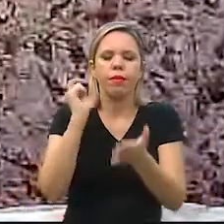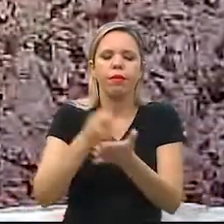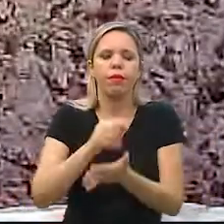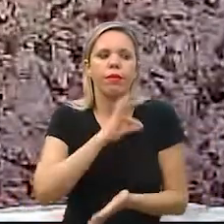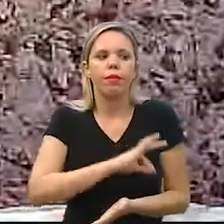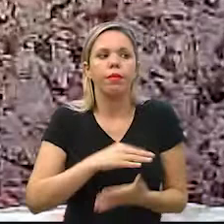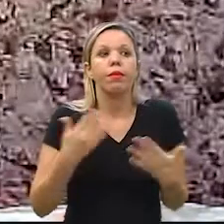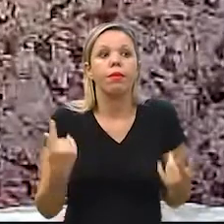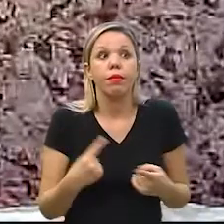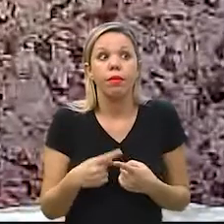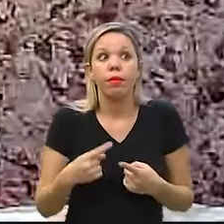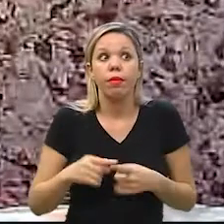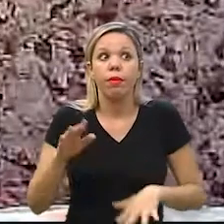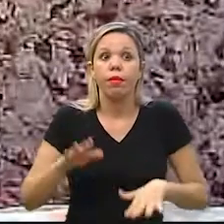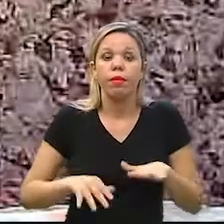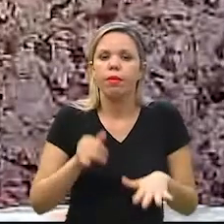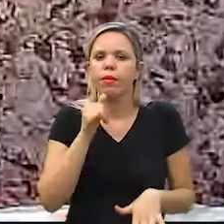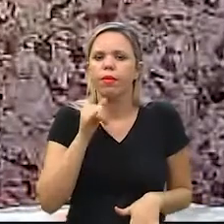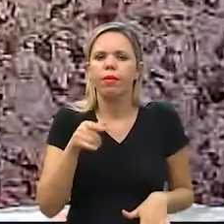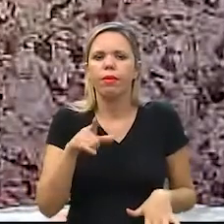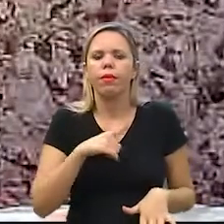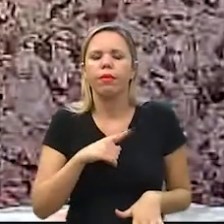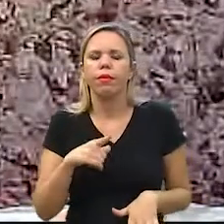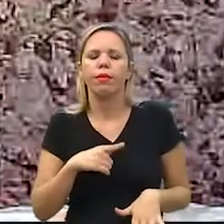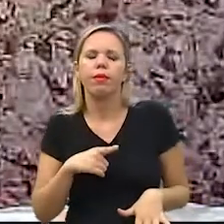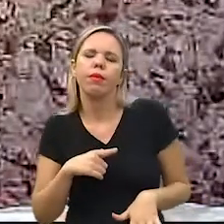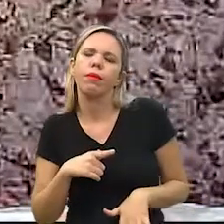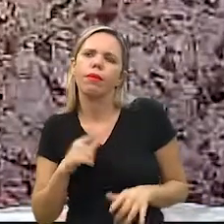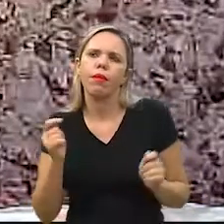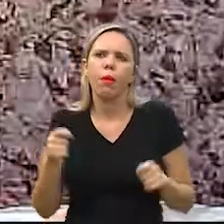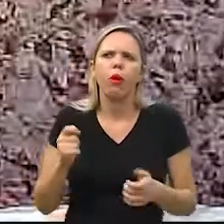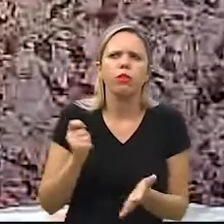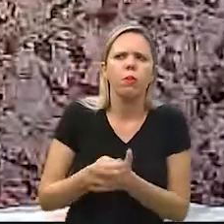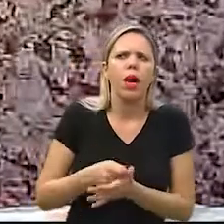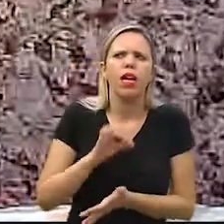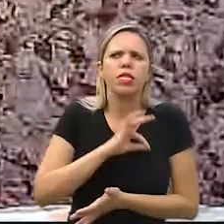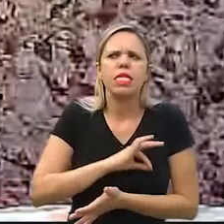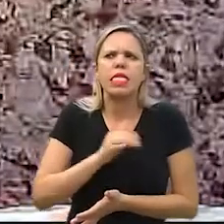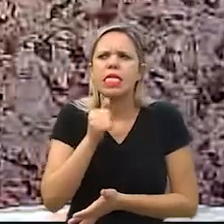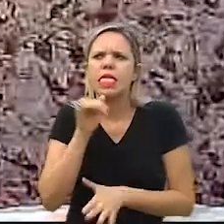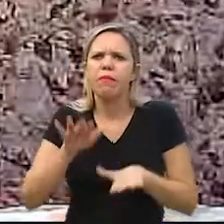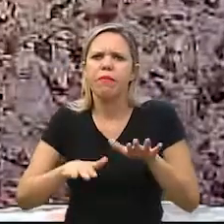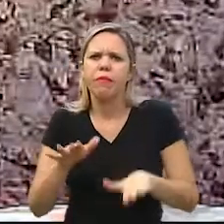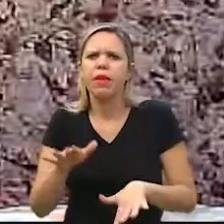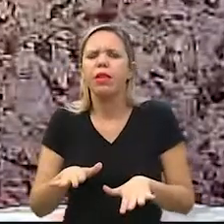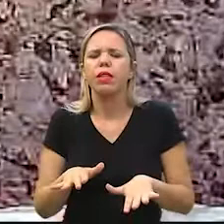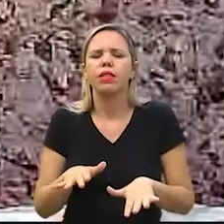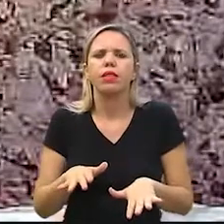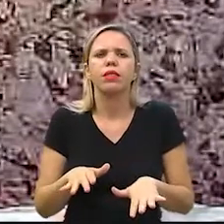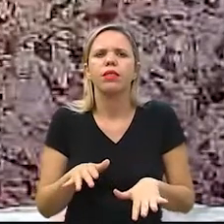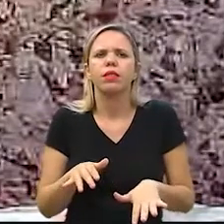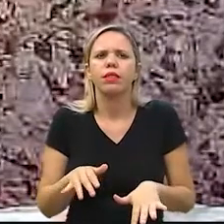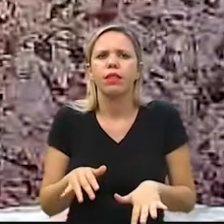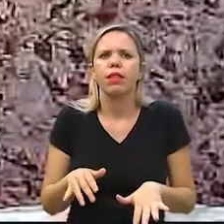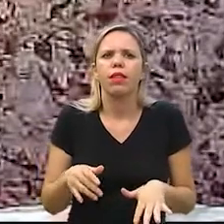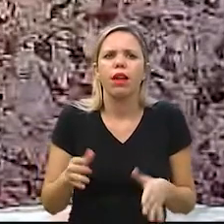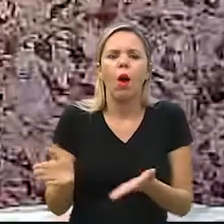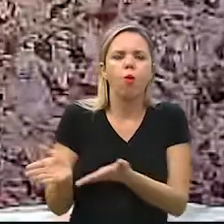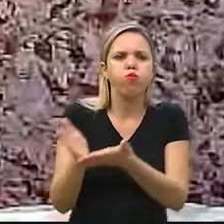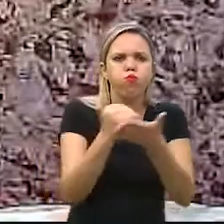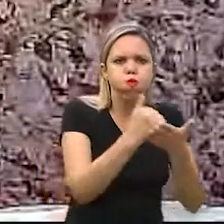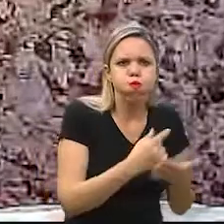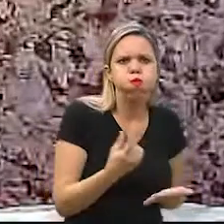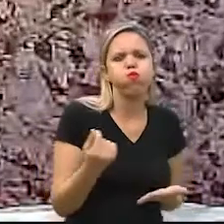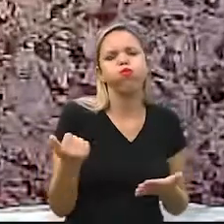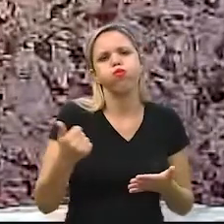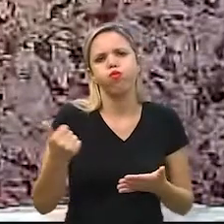pagamento. Porque, às vezes, por que você tem capacidade de pagamento? Para ter capacidade de pagamento, você tem que